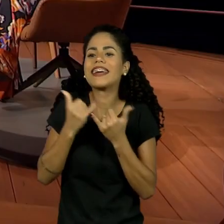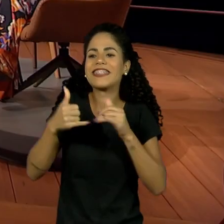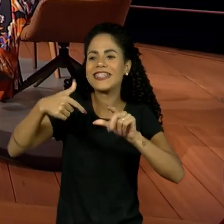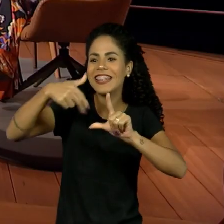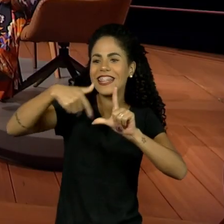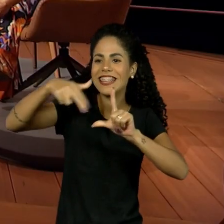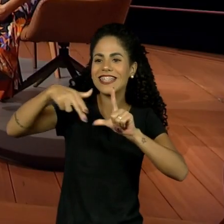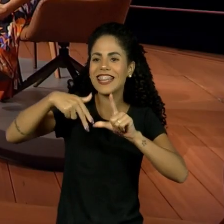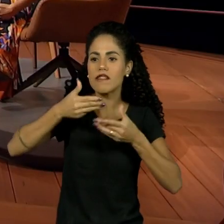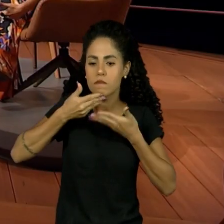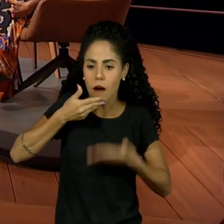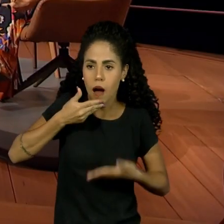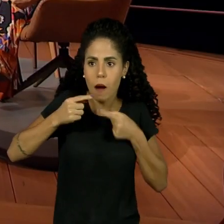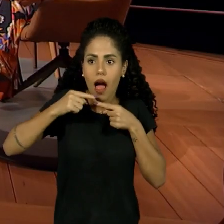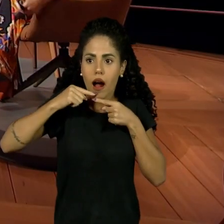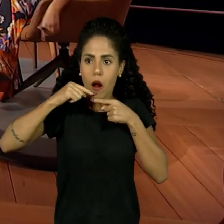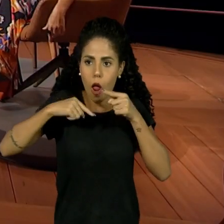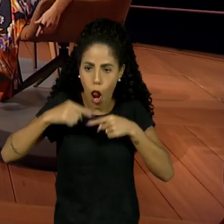língua desenrolou.